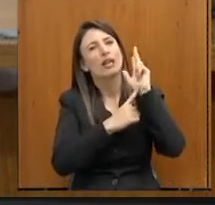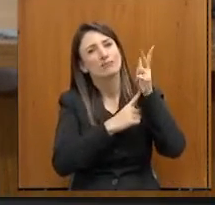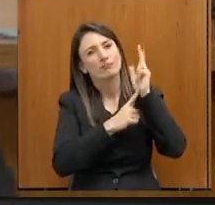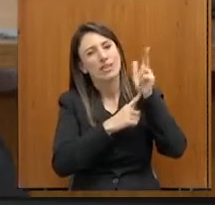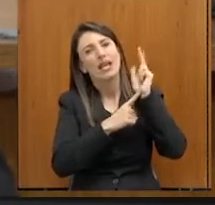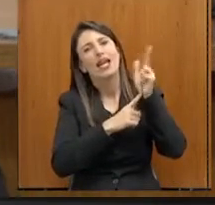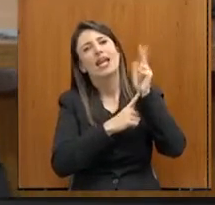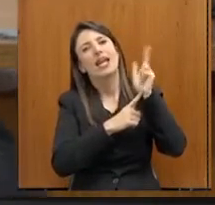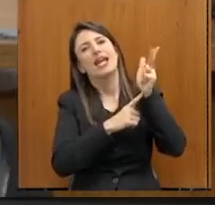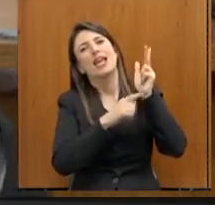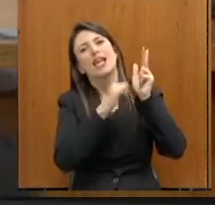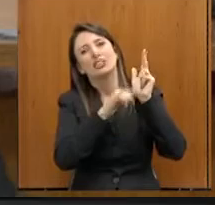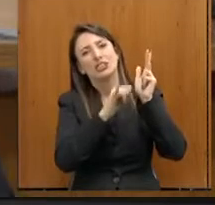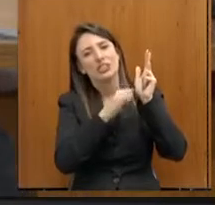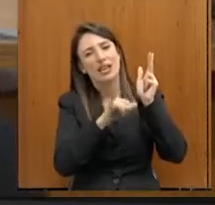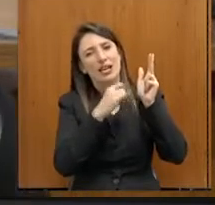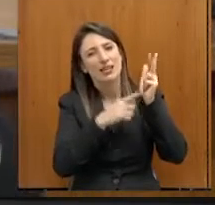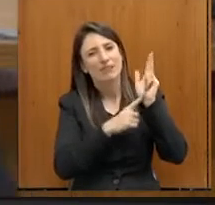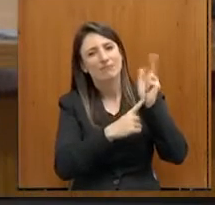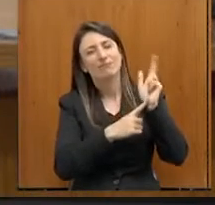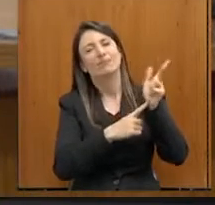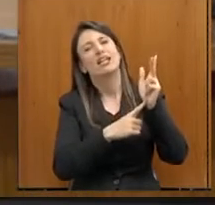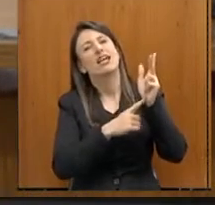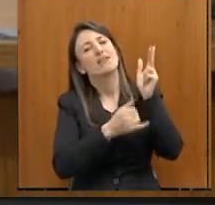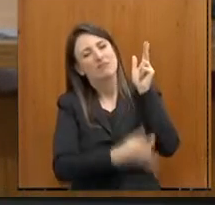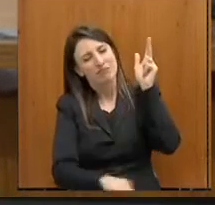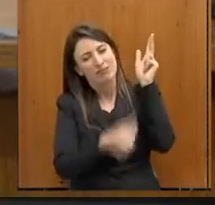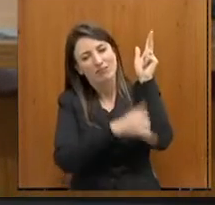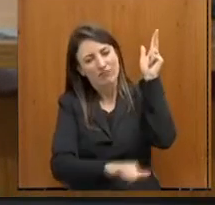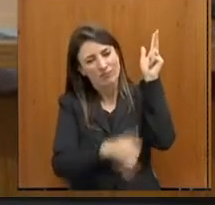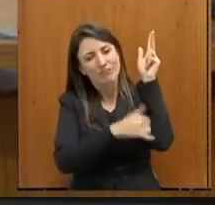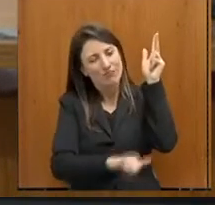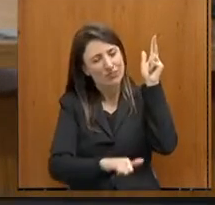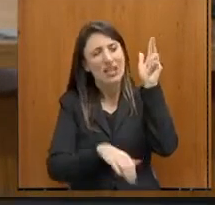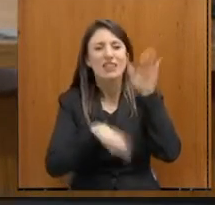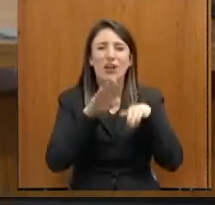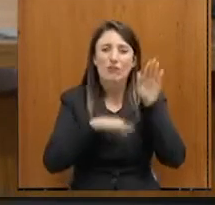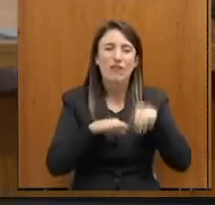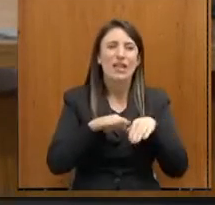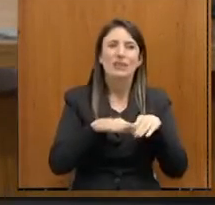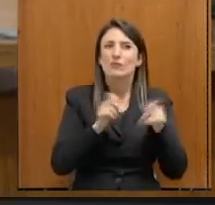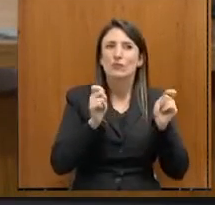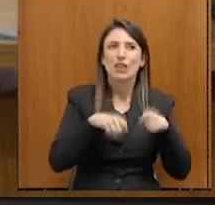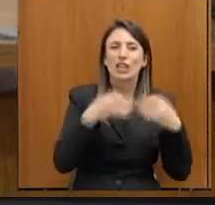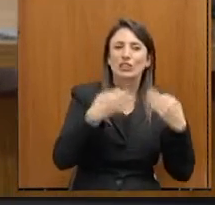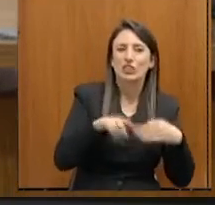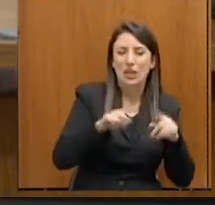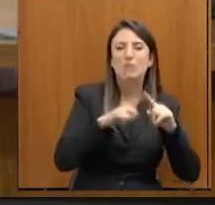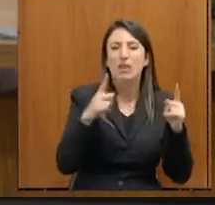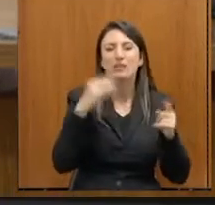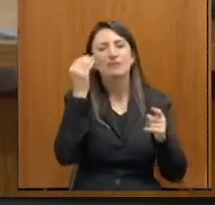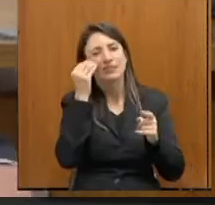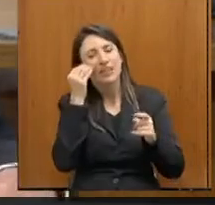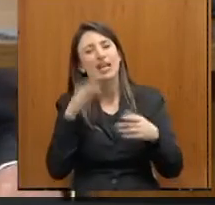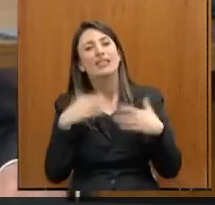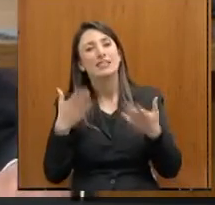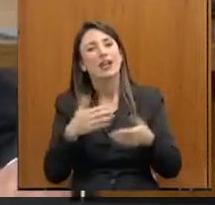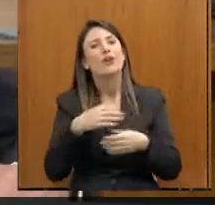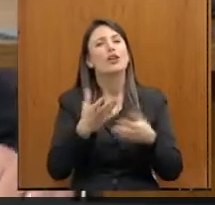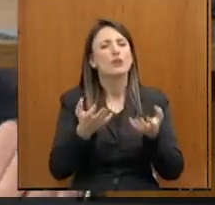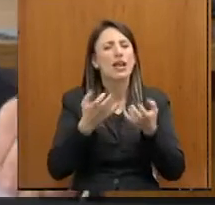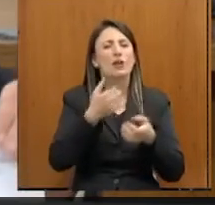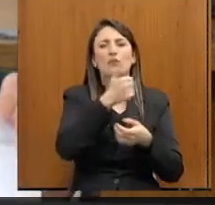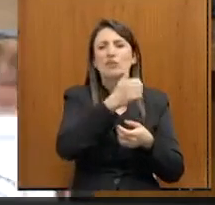então é um programa de focar em Minas Gerais na nossa meta de fato é que sem por cento desse investimento